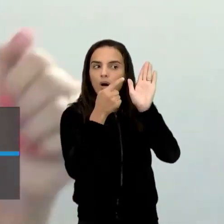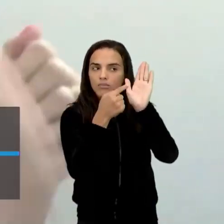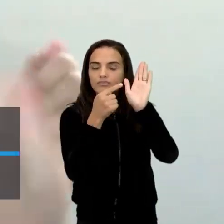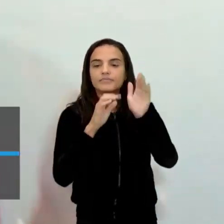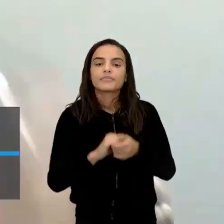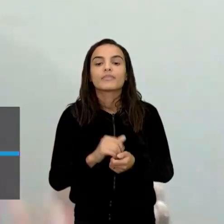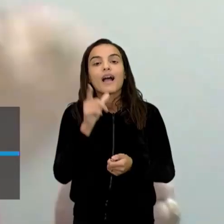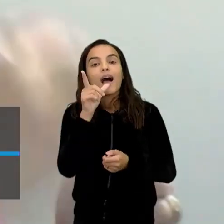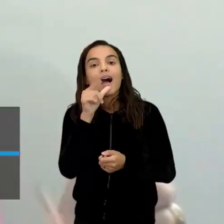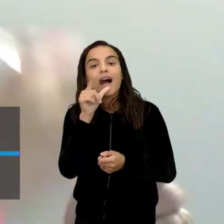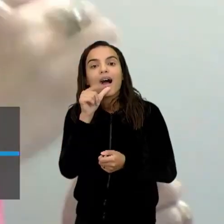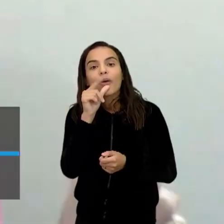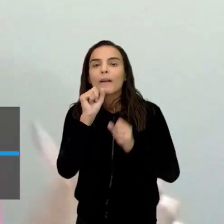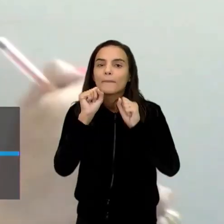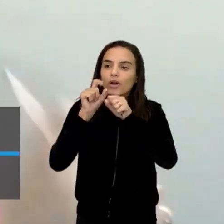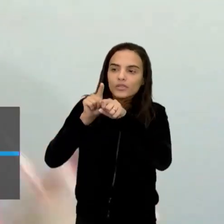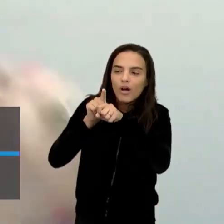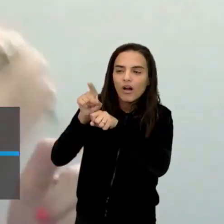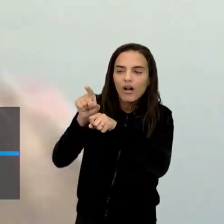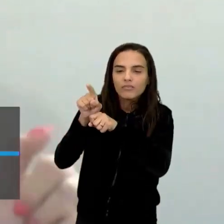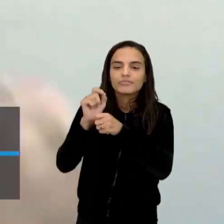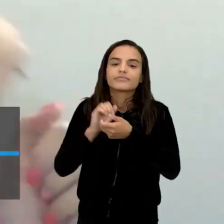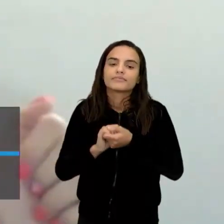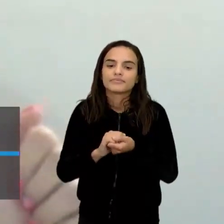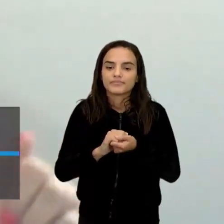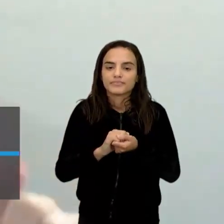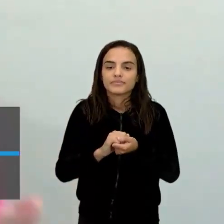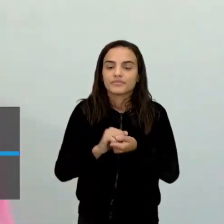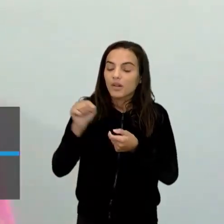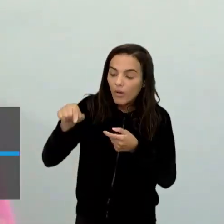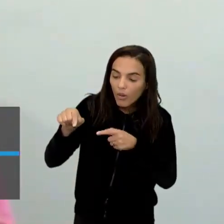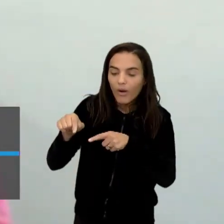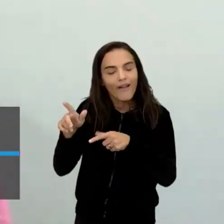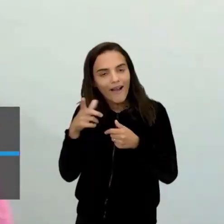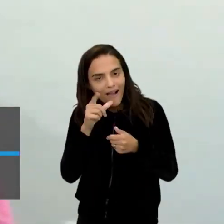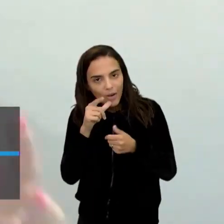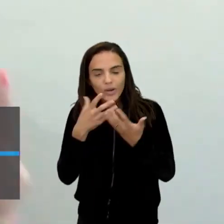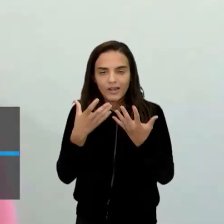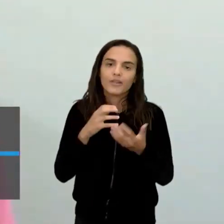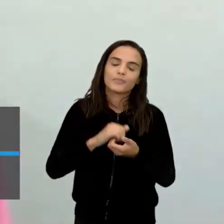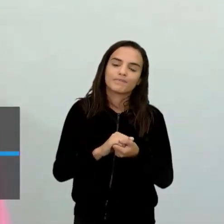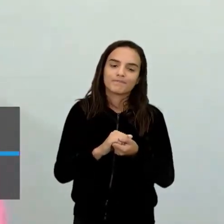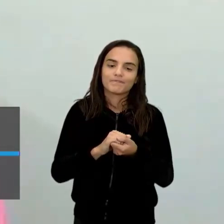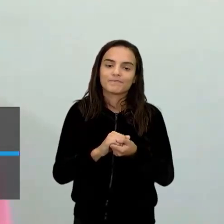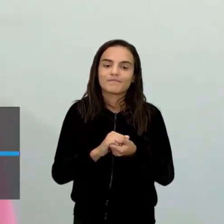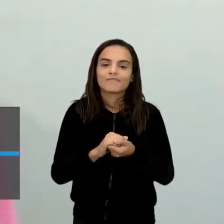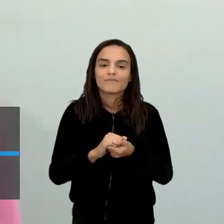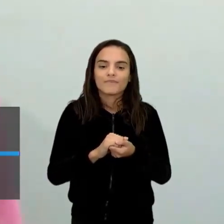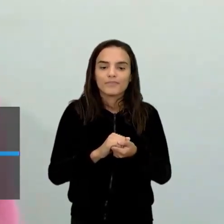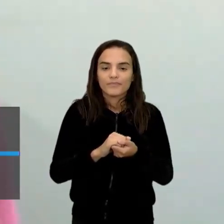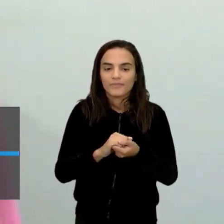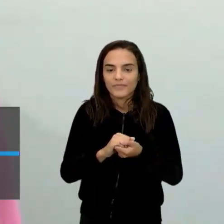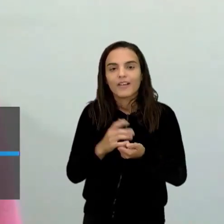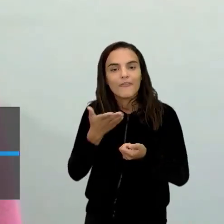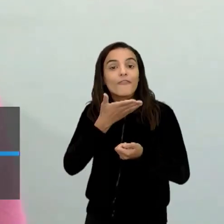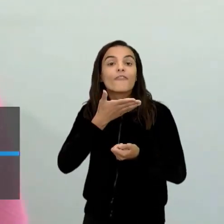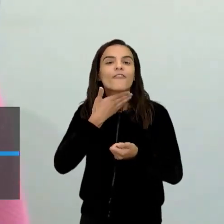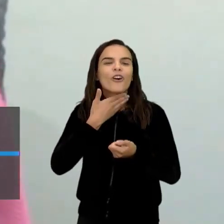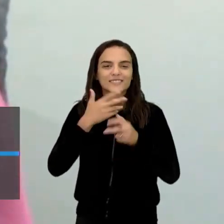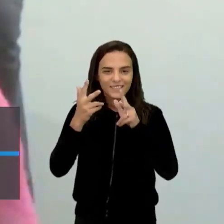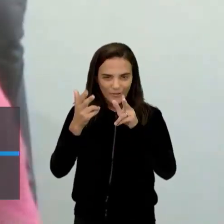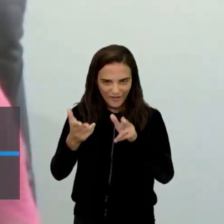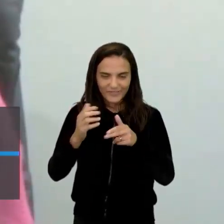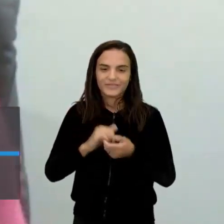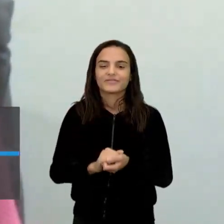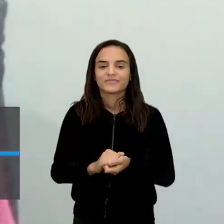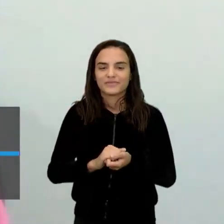água, ou ele aponta alguma coisa e ele aponta que ele quer beber água. Quer dizer, é dar voz, né?